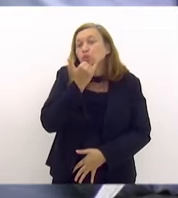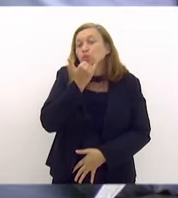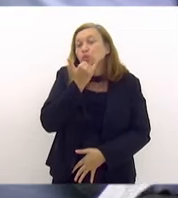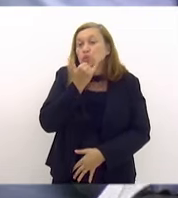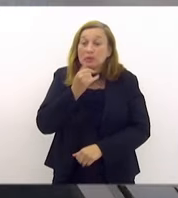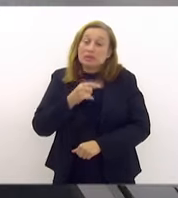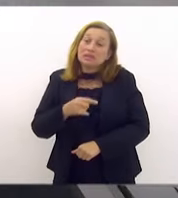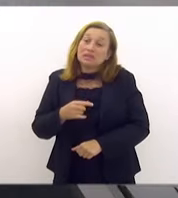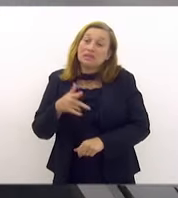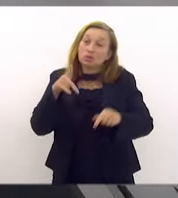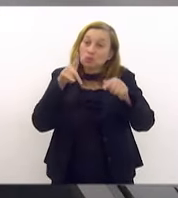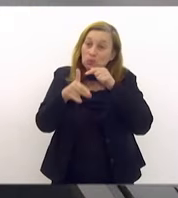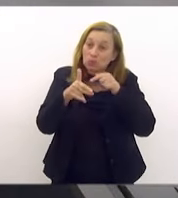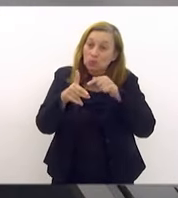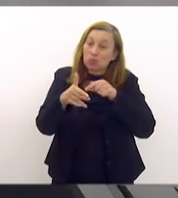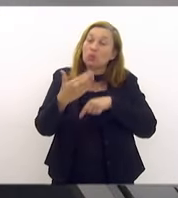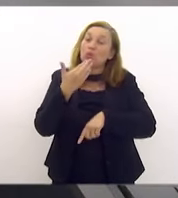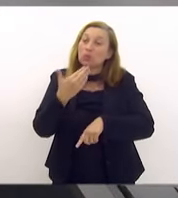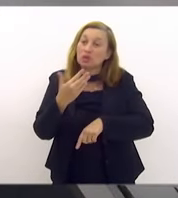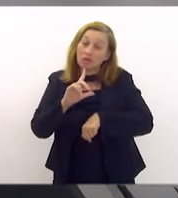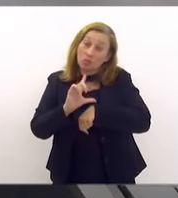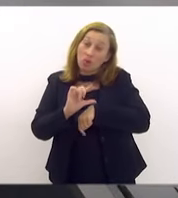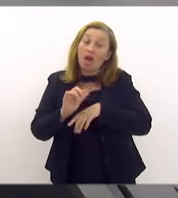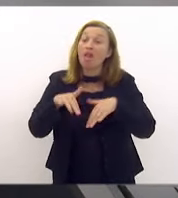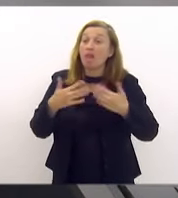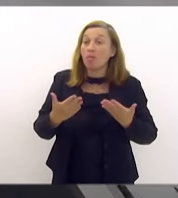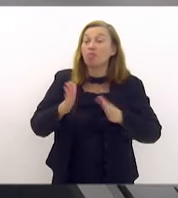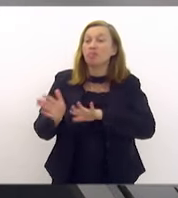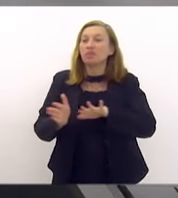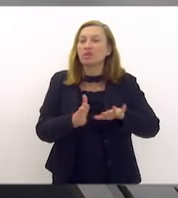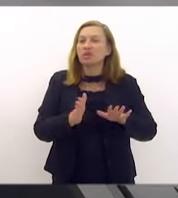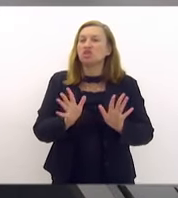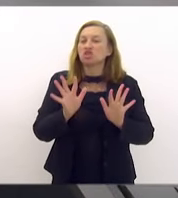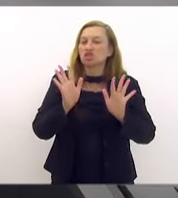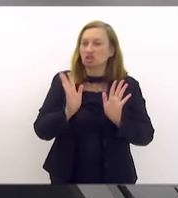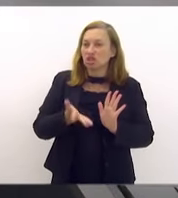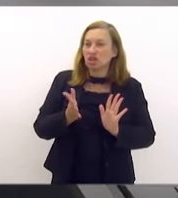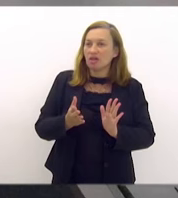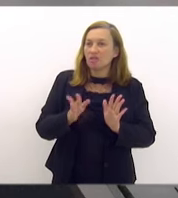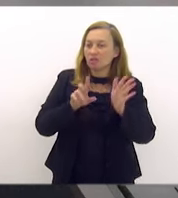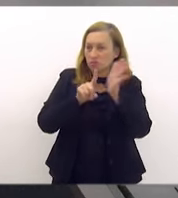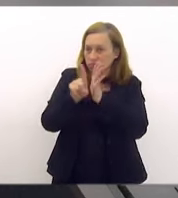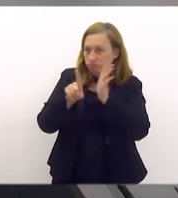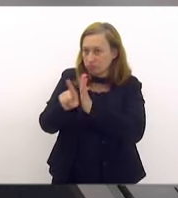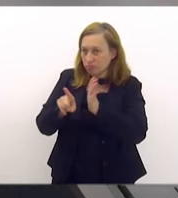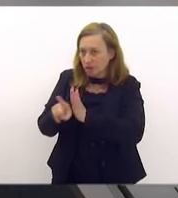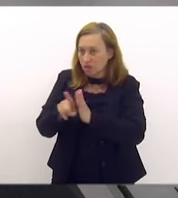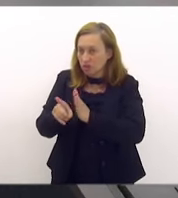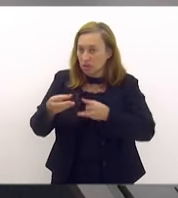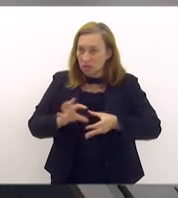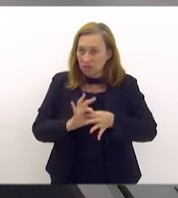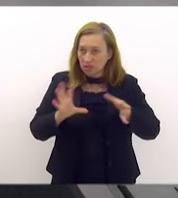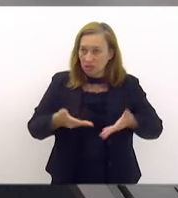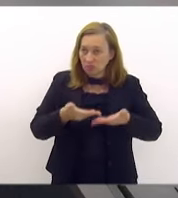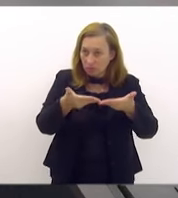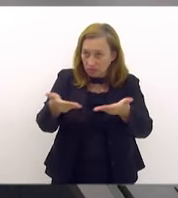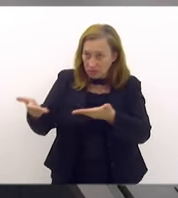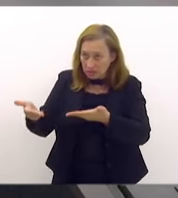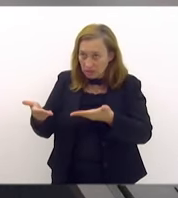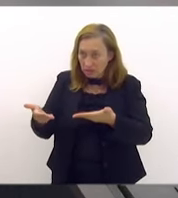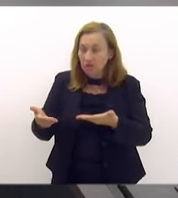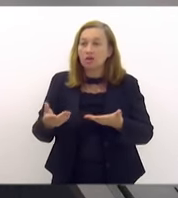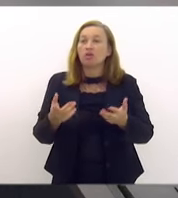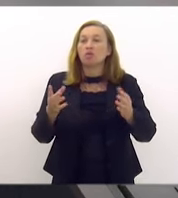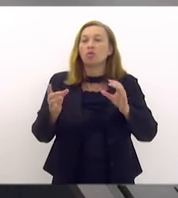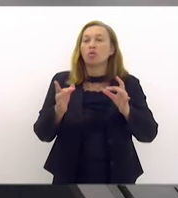com relação a pedimos o horário e aí eu já vou deixar uma série de perguntas aqui porque tá na mão e tem a ver um pouco com isso que a gente